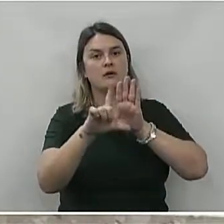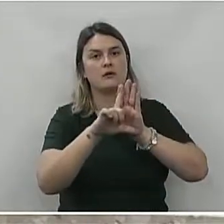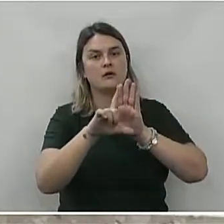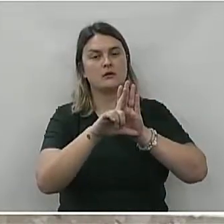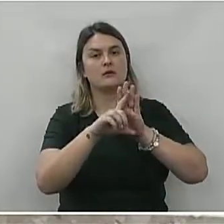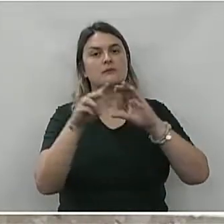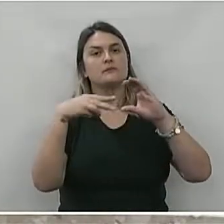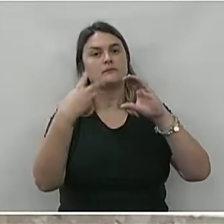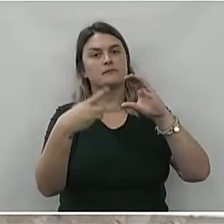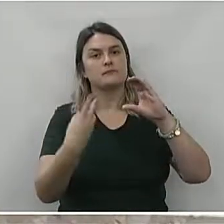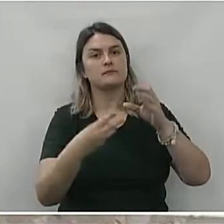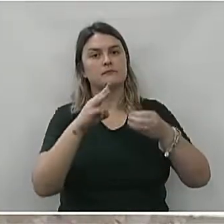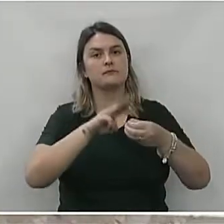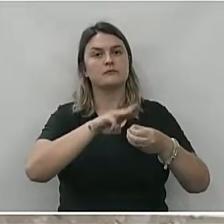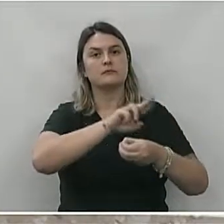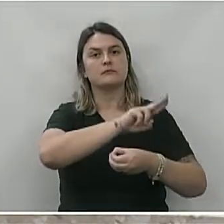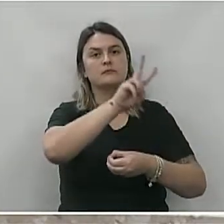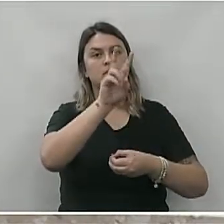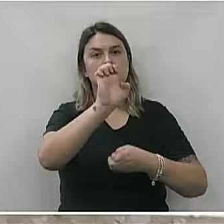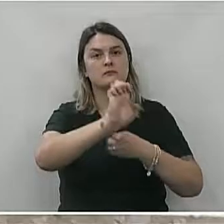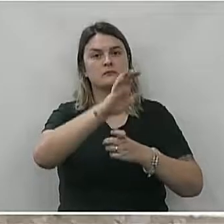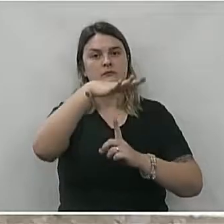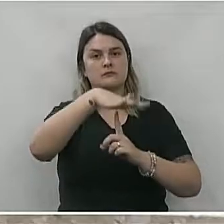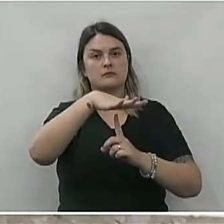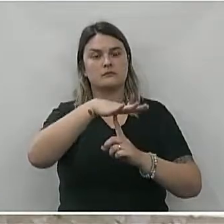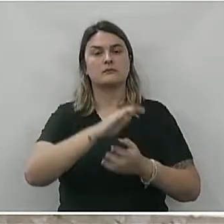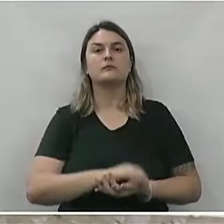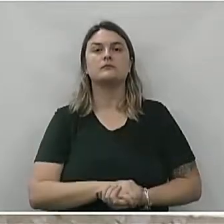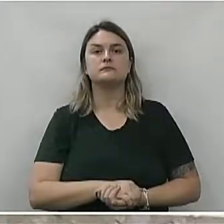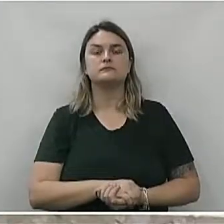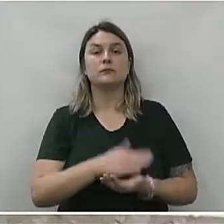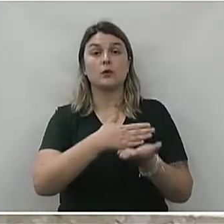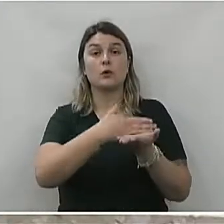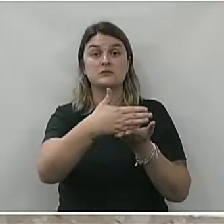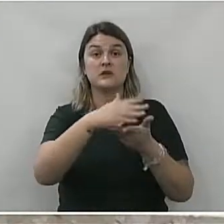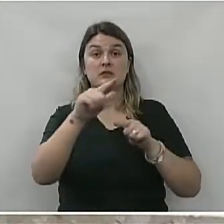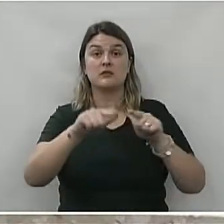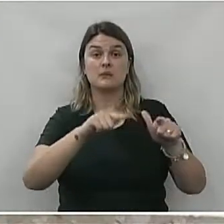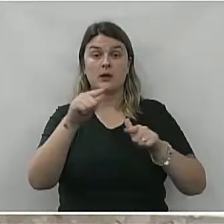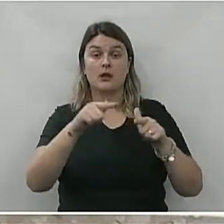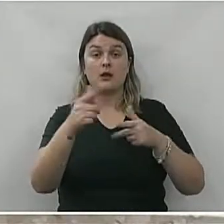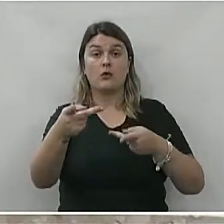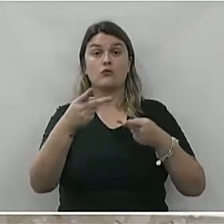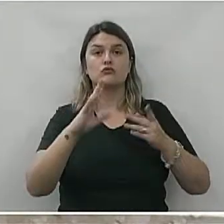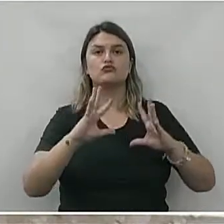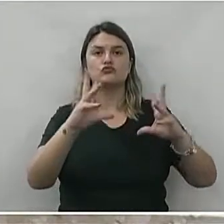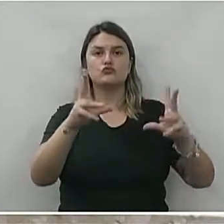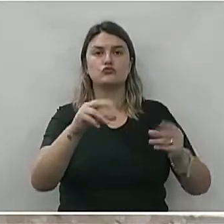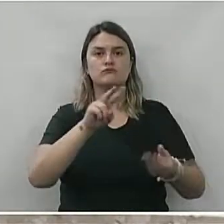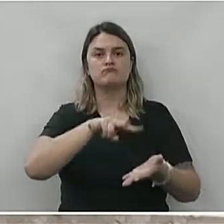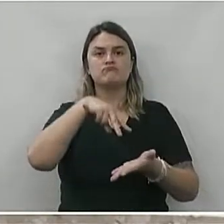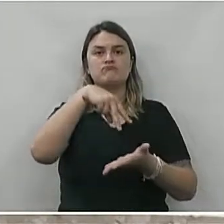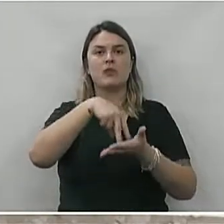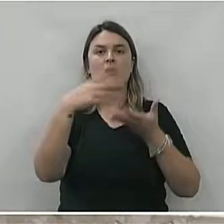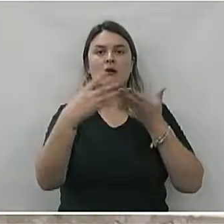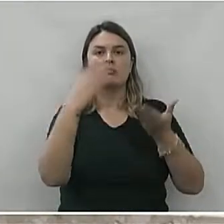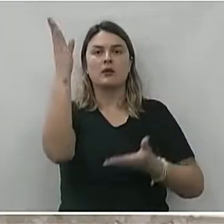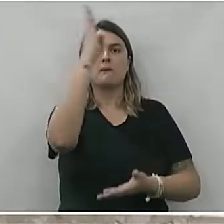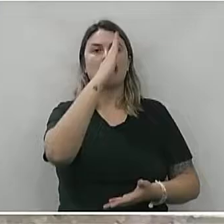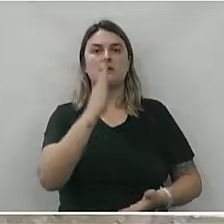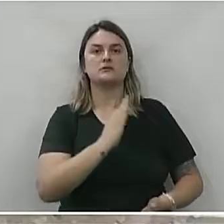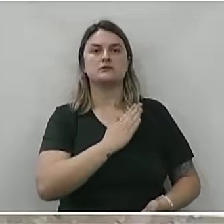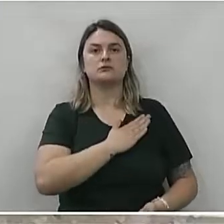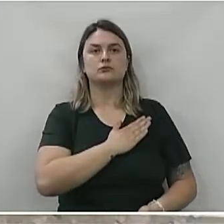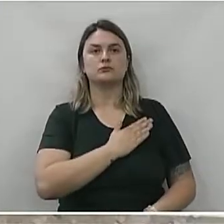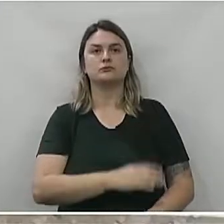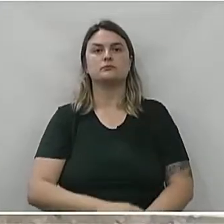legislatura da Câmara Municipal de União da Vitória, Estado do Paraná. Iniciando os trabalhos, convidamos a todos para que em pé cantemos